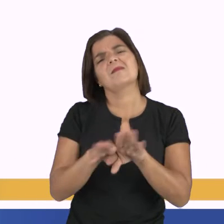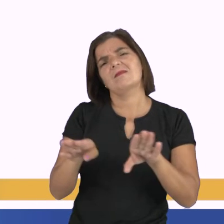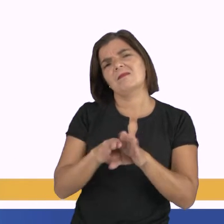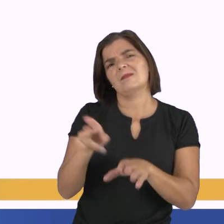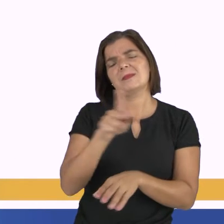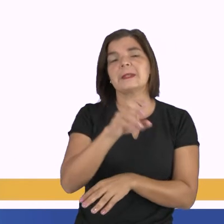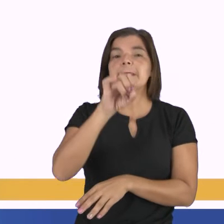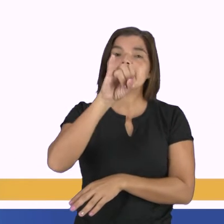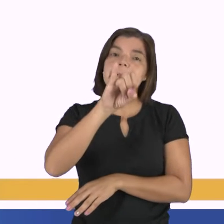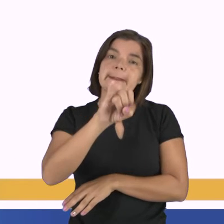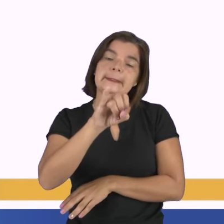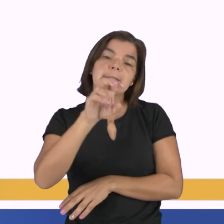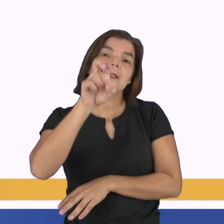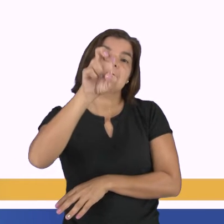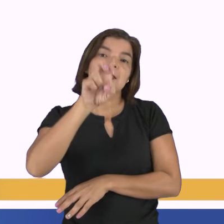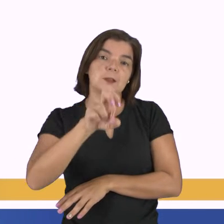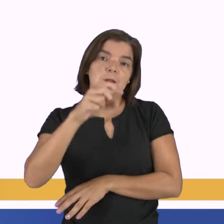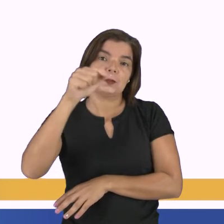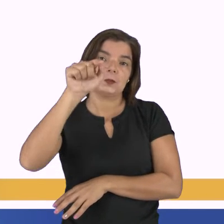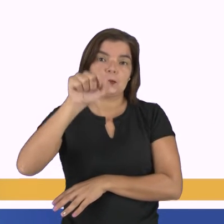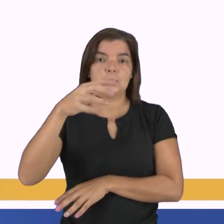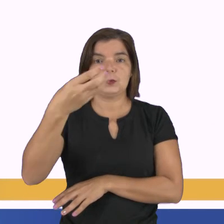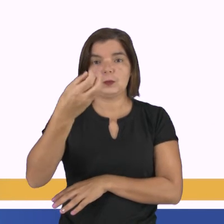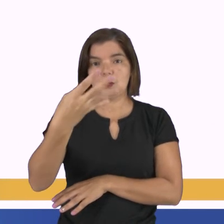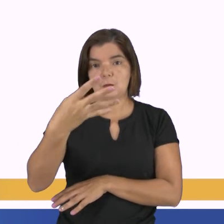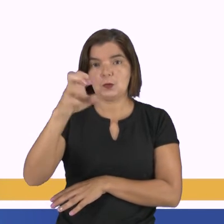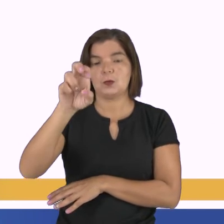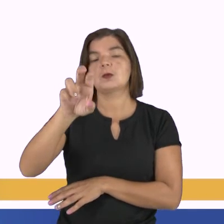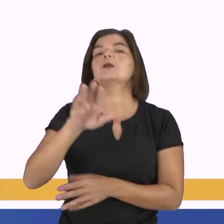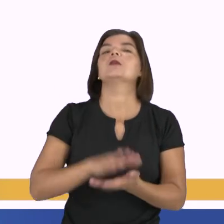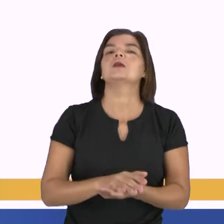tiver 5:45, aí você vai falar, son las